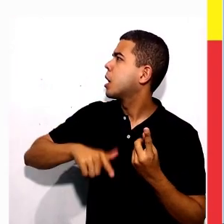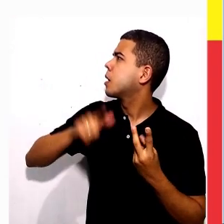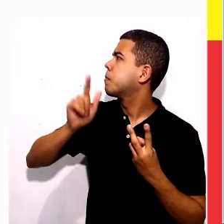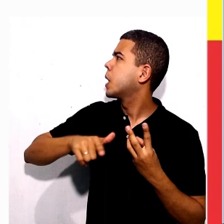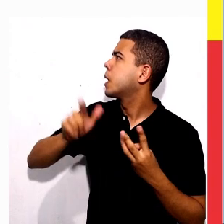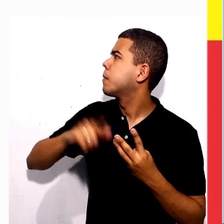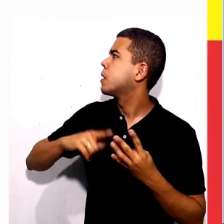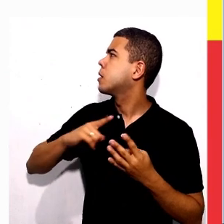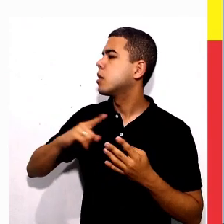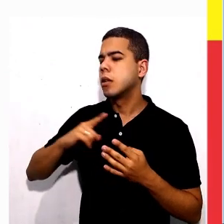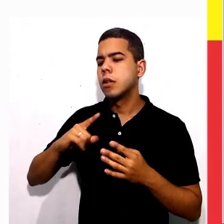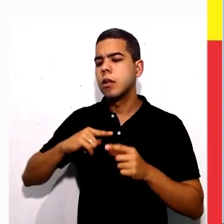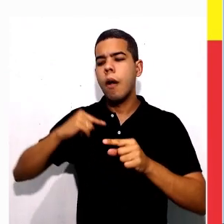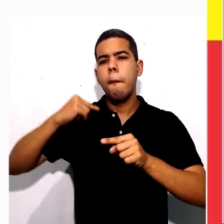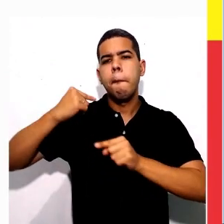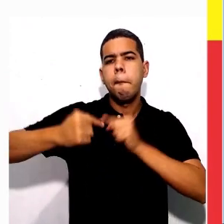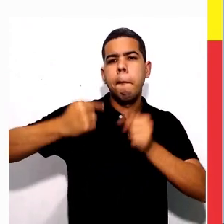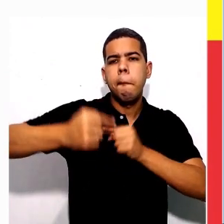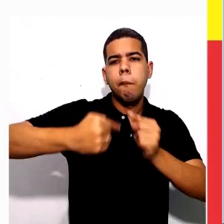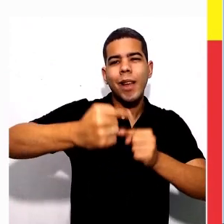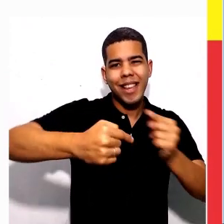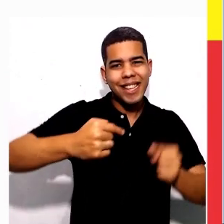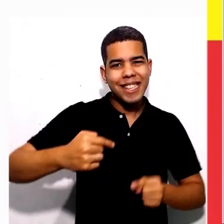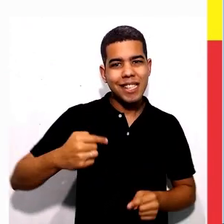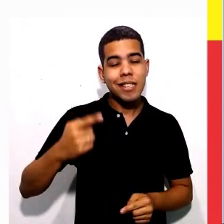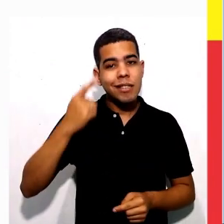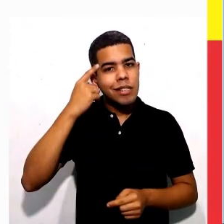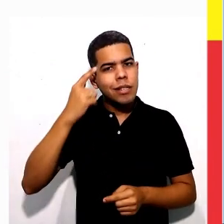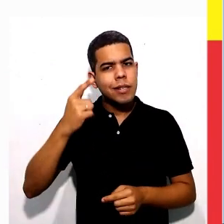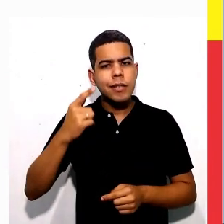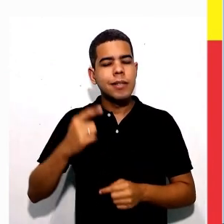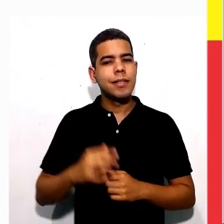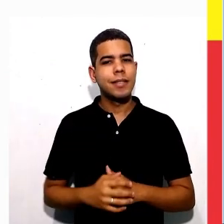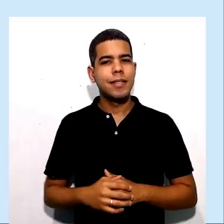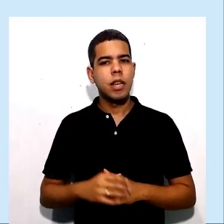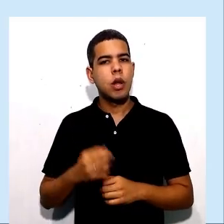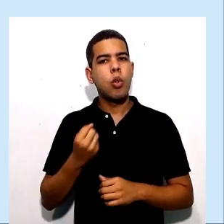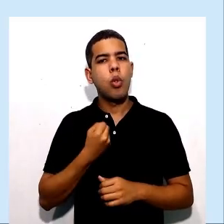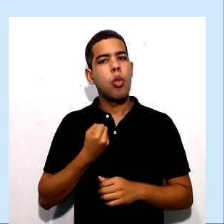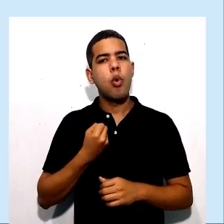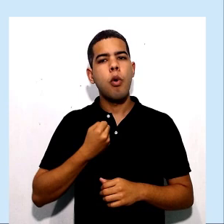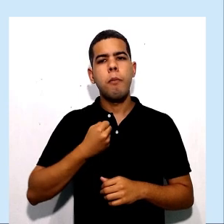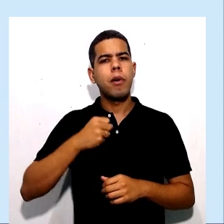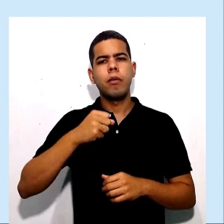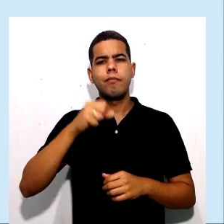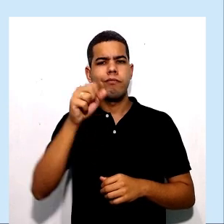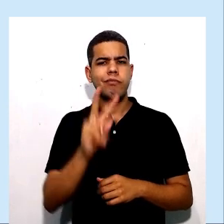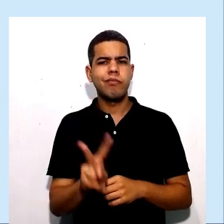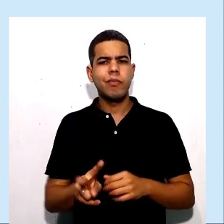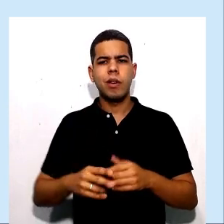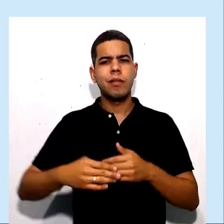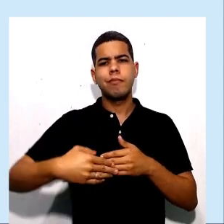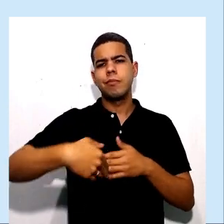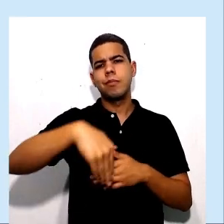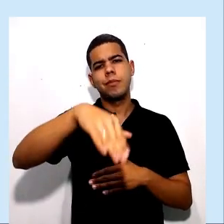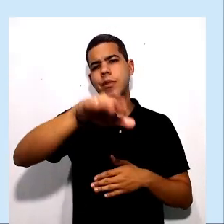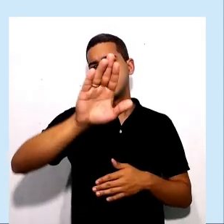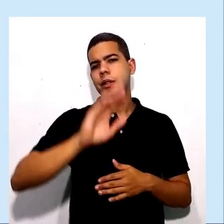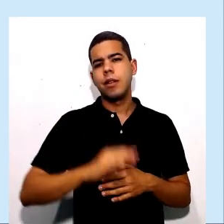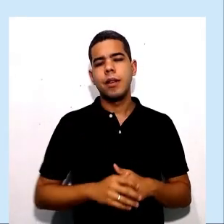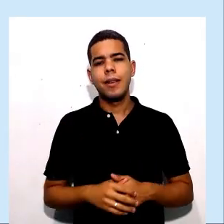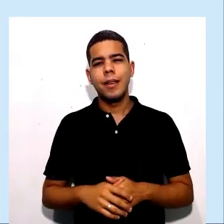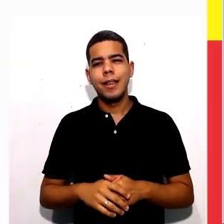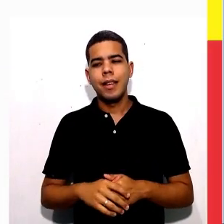Ó, propriedade daquilo que se pode repetir o número indefinido de vezes. A próxima imagem do mesmo